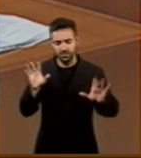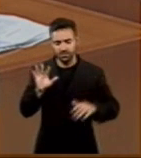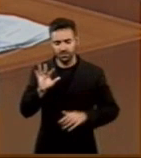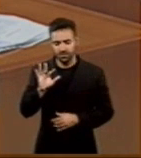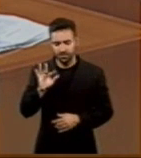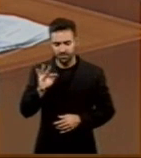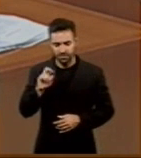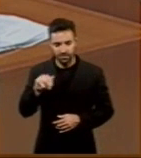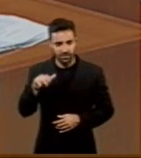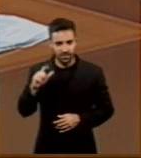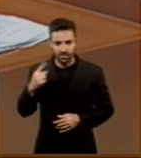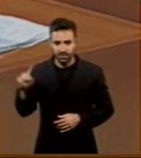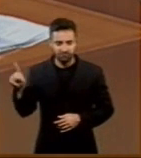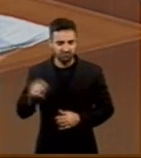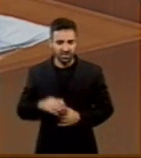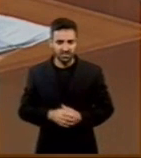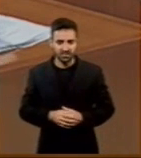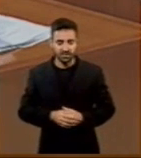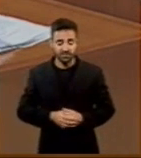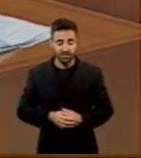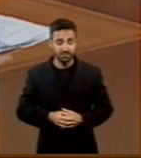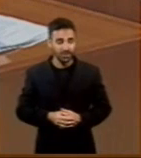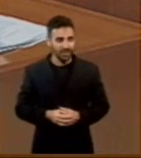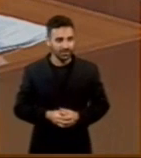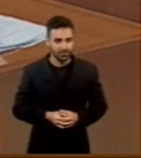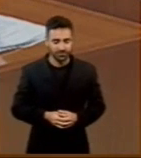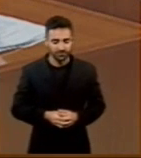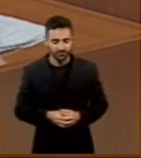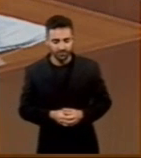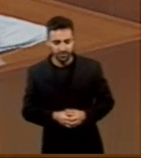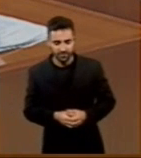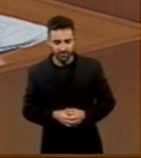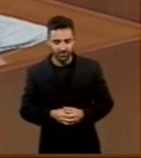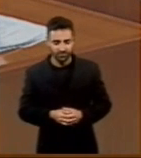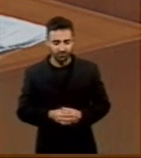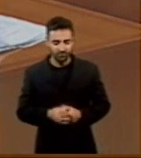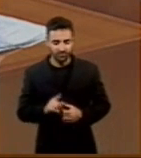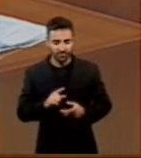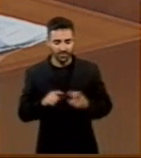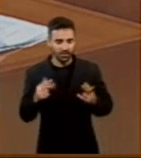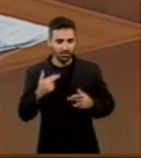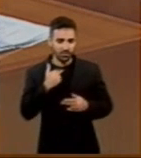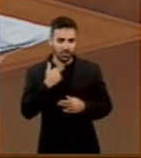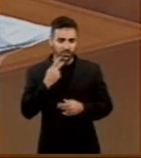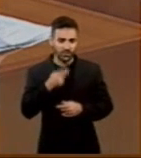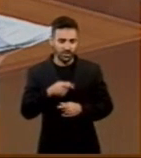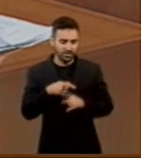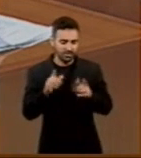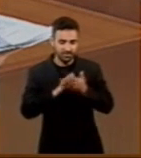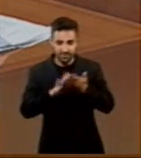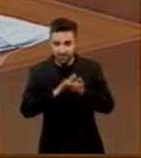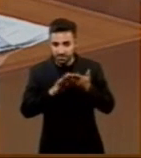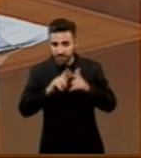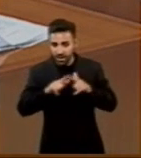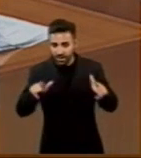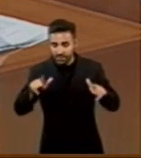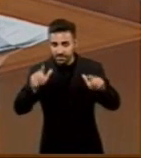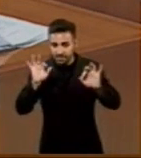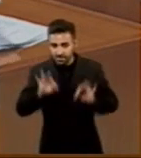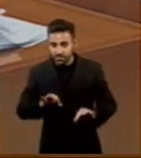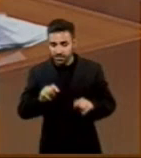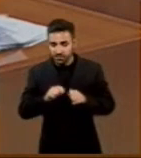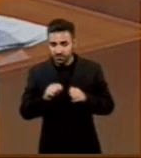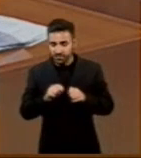ao livro do ato. E, por fim, tem mais outros aqui que eu posso citar, e o que fica exatamente o parágrafo